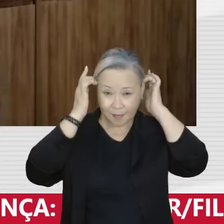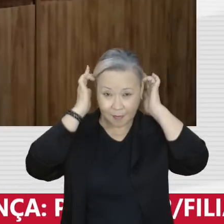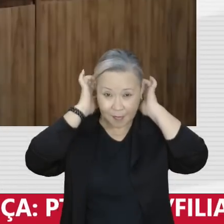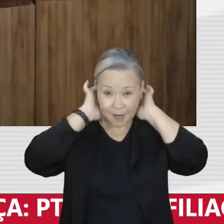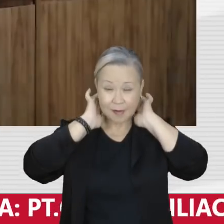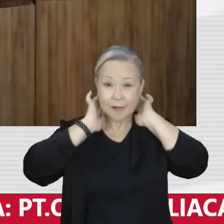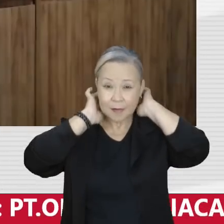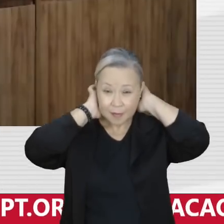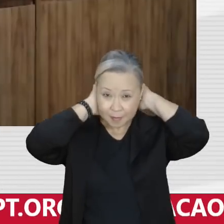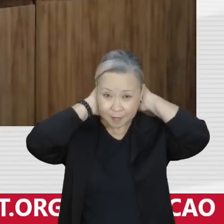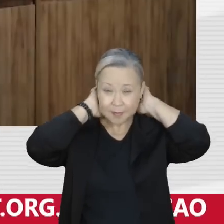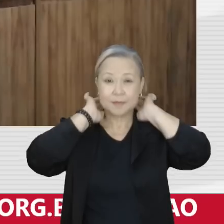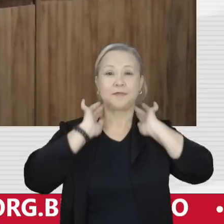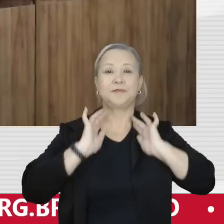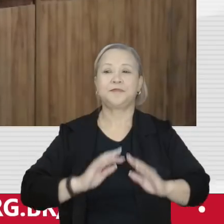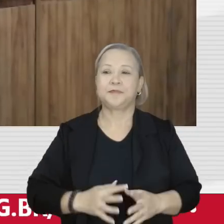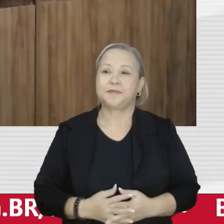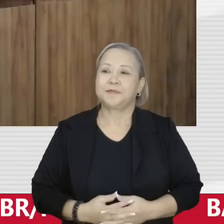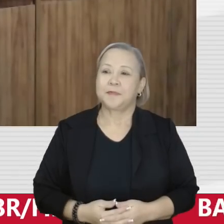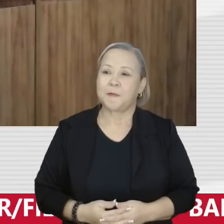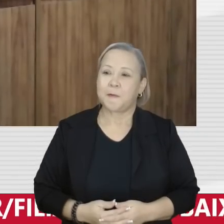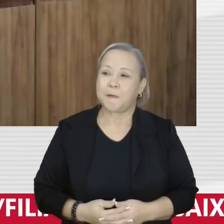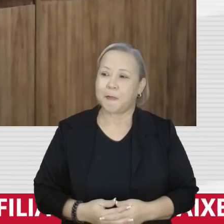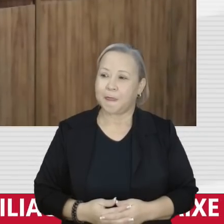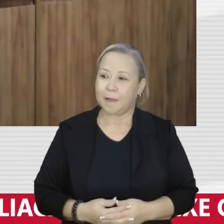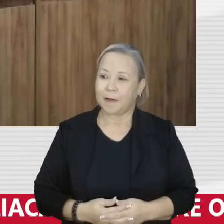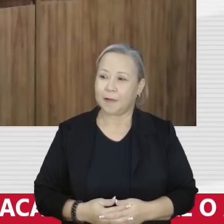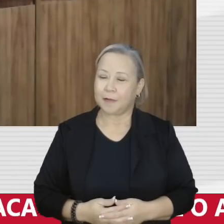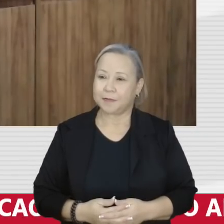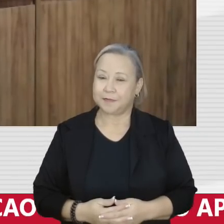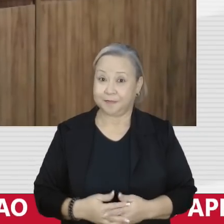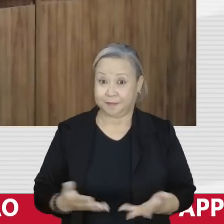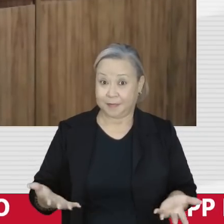até uma próxima oportunidade, que espero que seja breve, para a gente ter uma nova